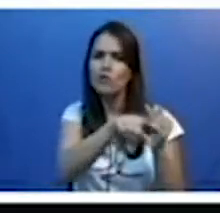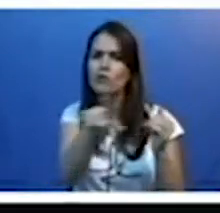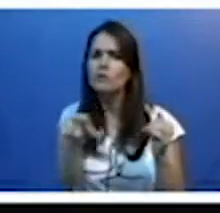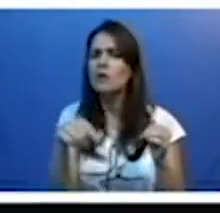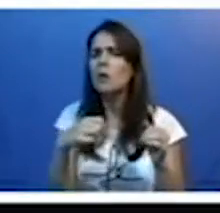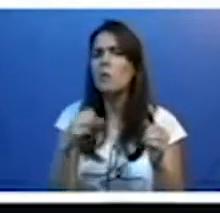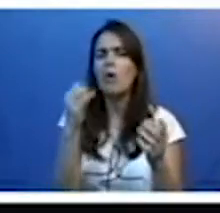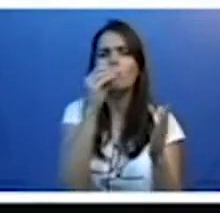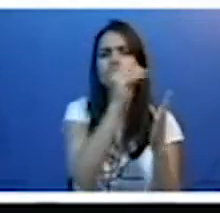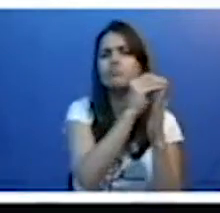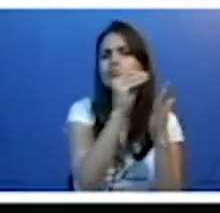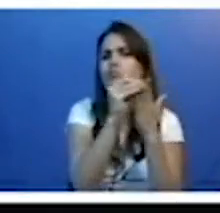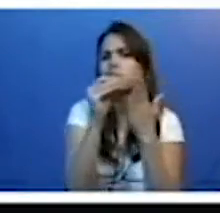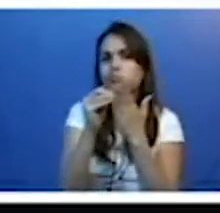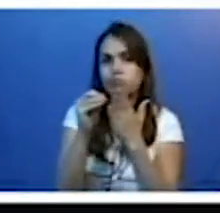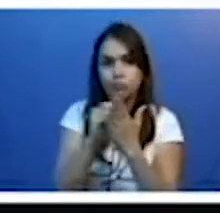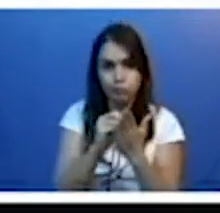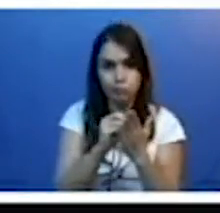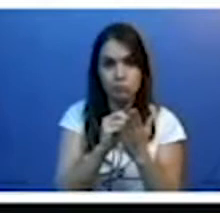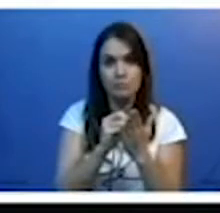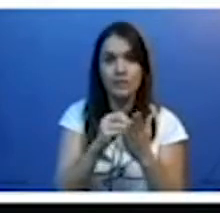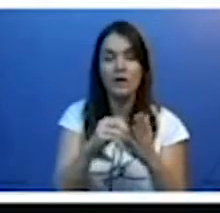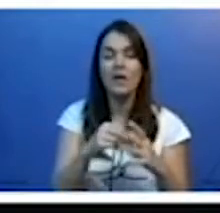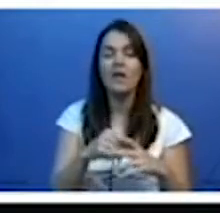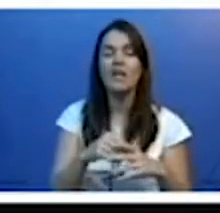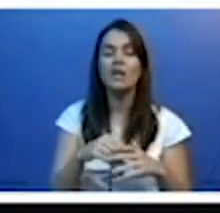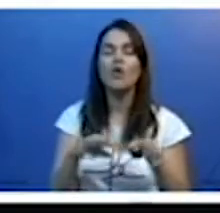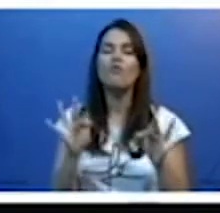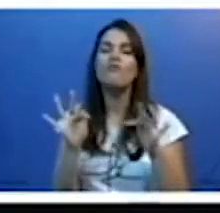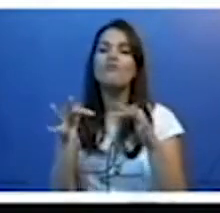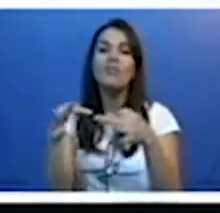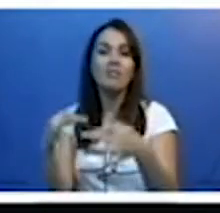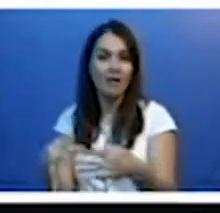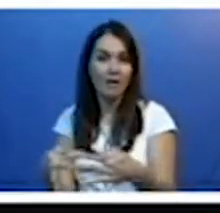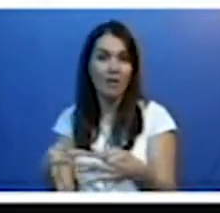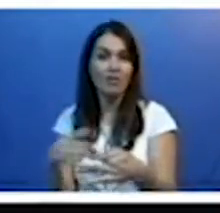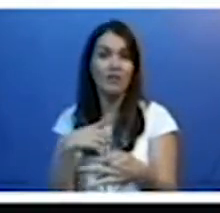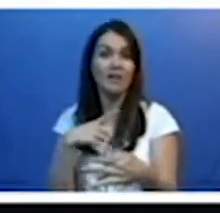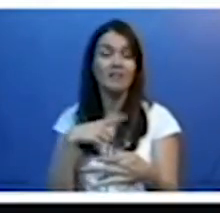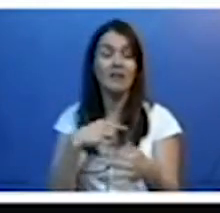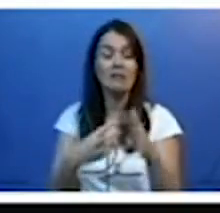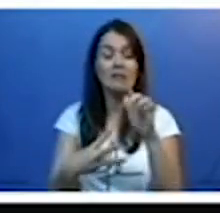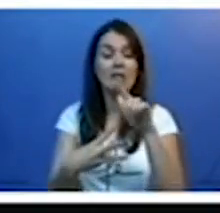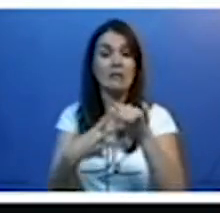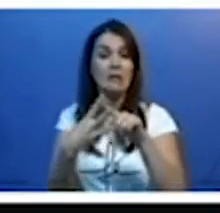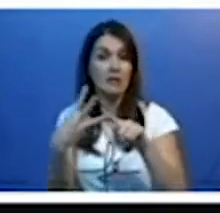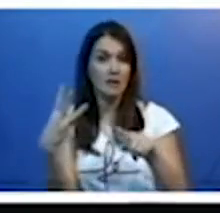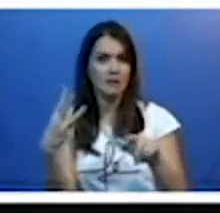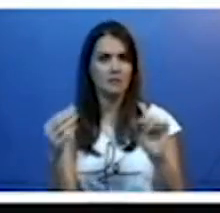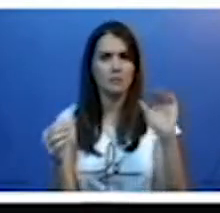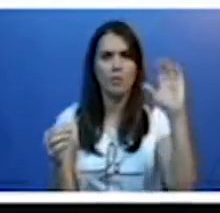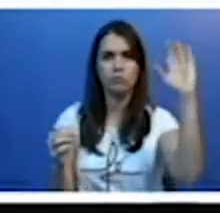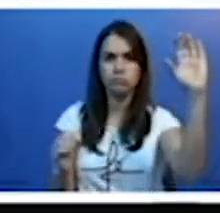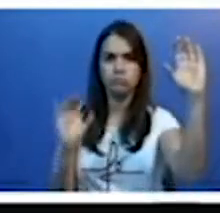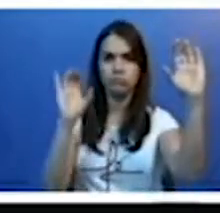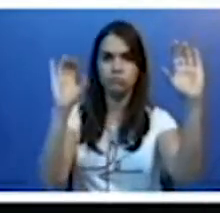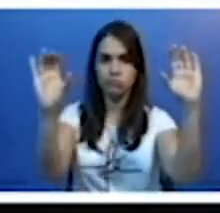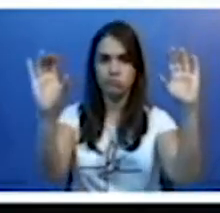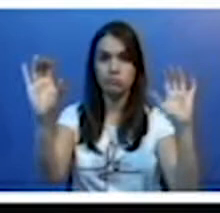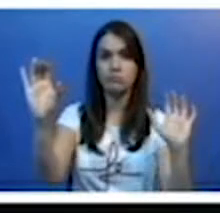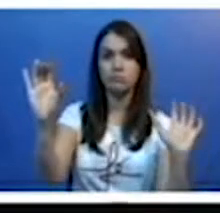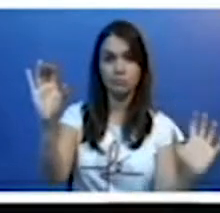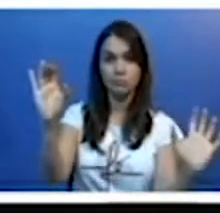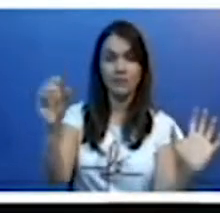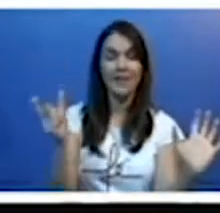conhece e lá no final a tabela vai ter 3 colunas. Na primeira, os que a gente conhece.